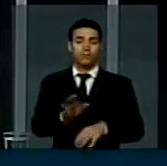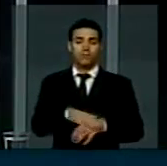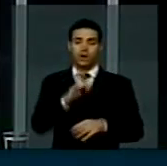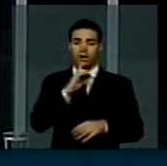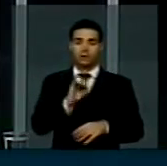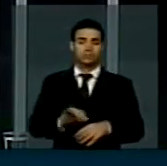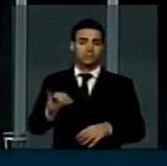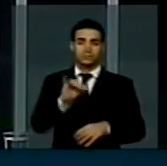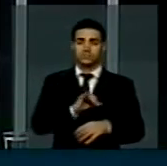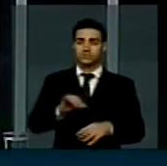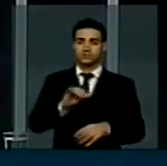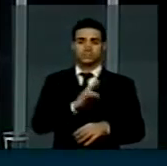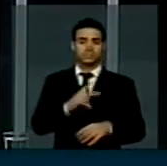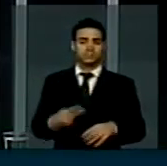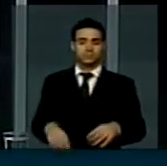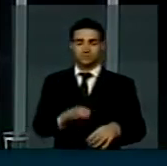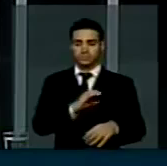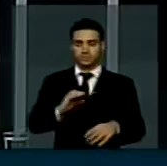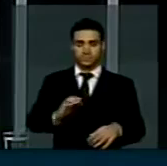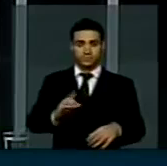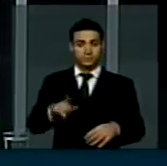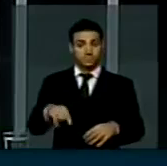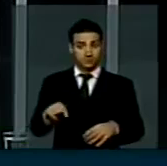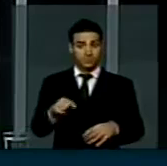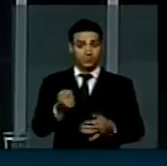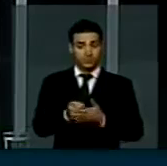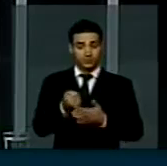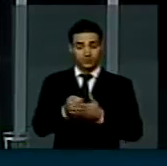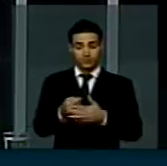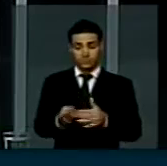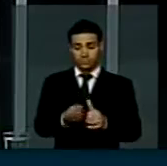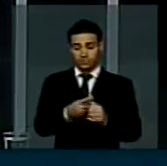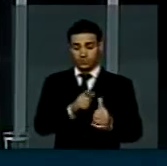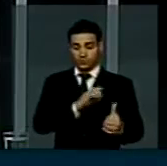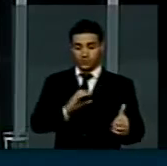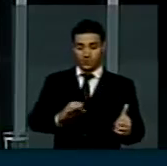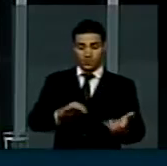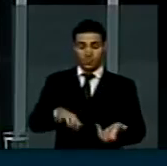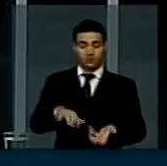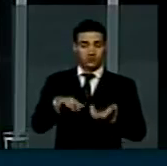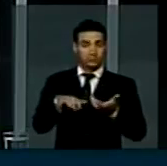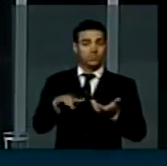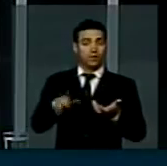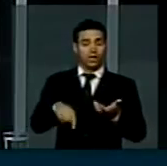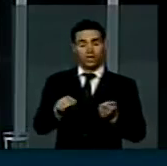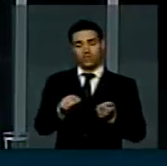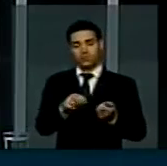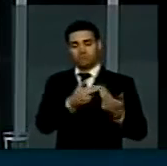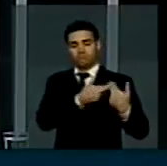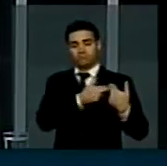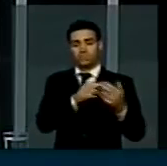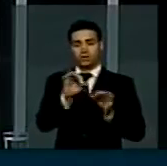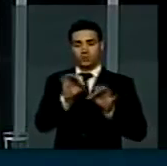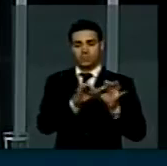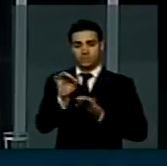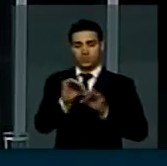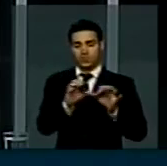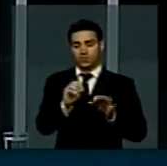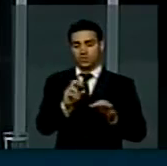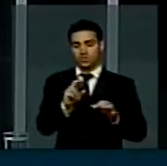importante do Congresso Nacional. Aliás, a obrigação primeira do Congresso Nacional é elaborar o orçamento